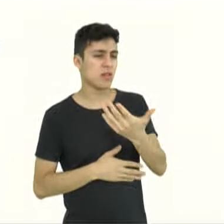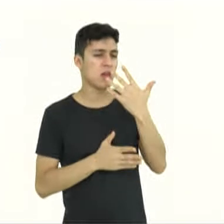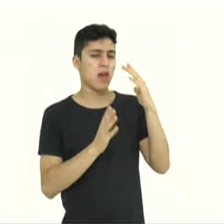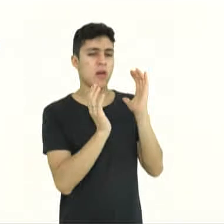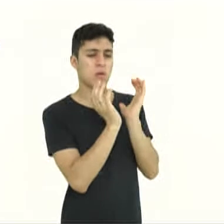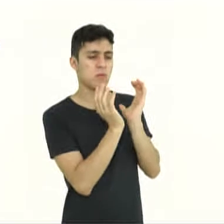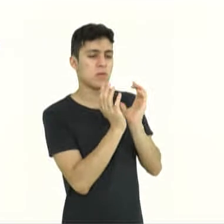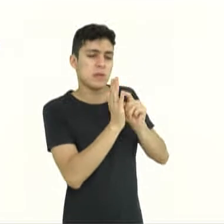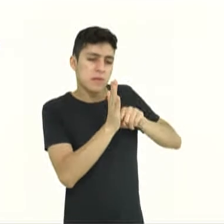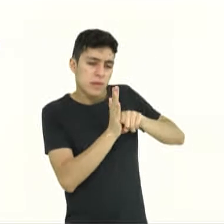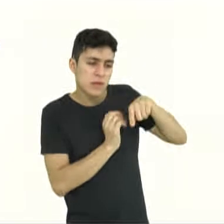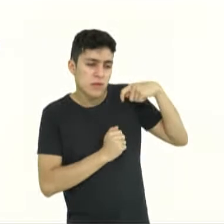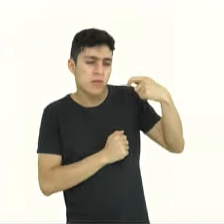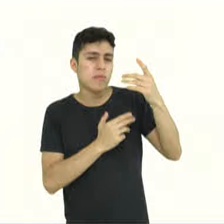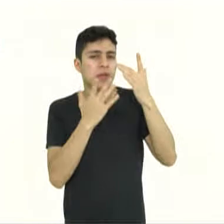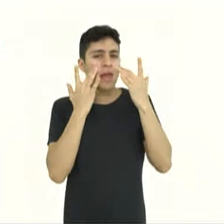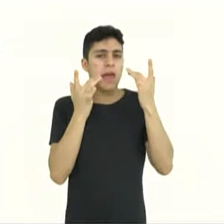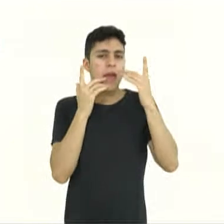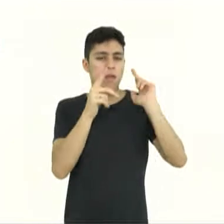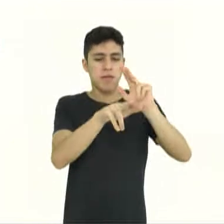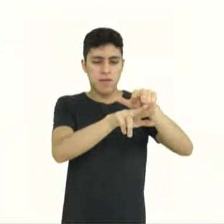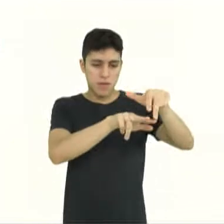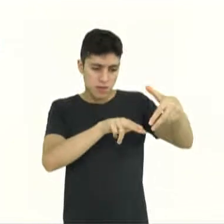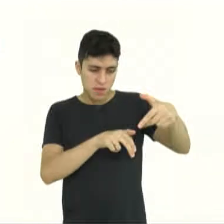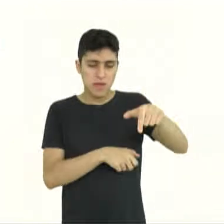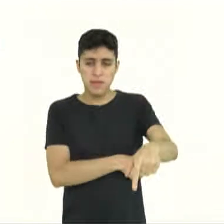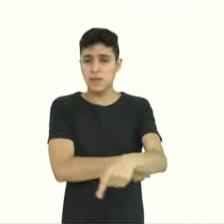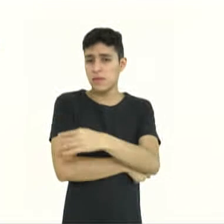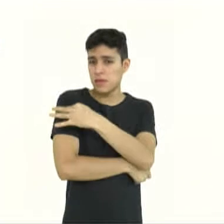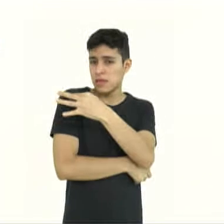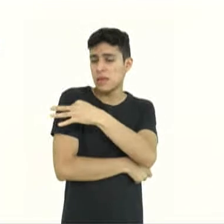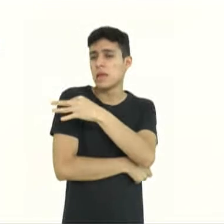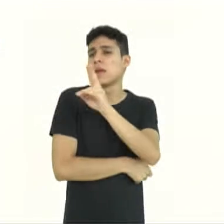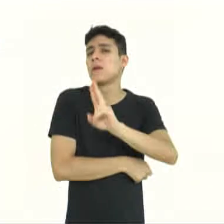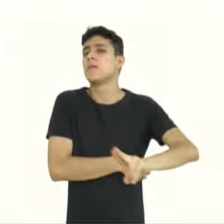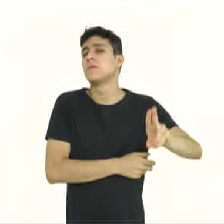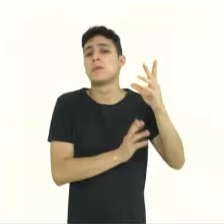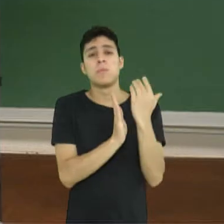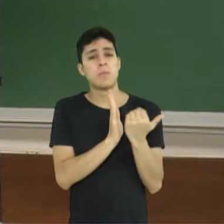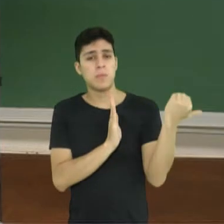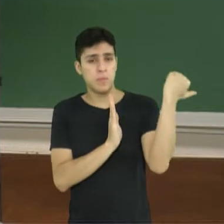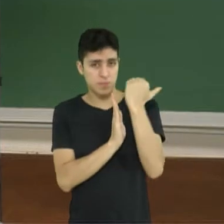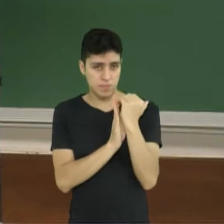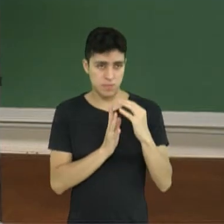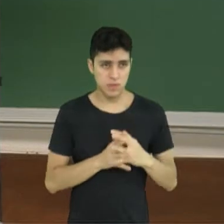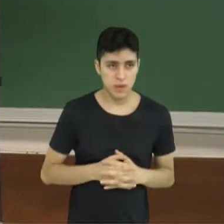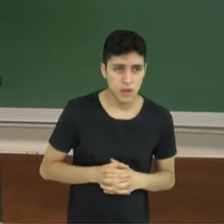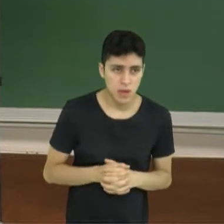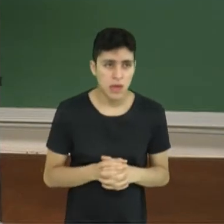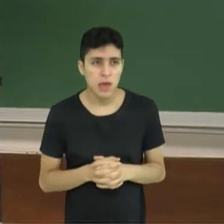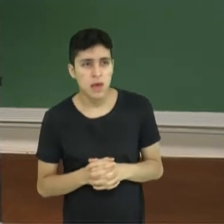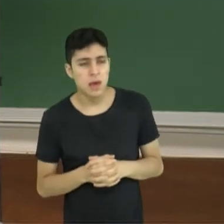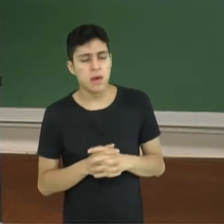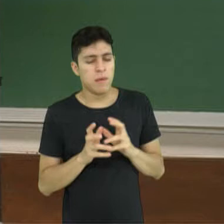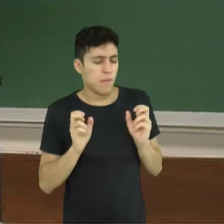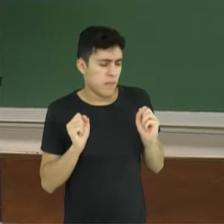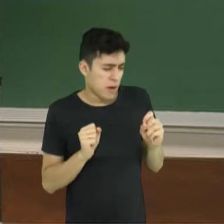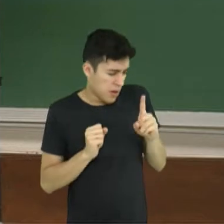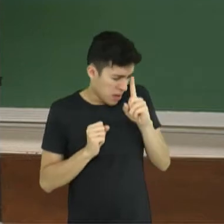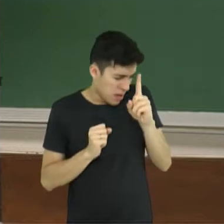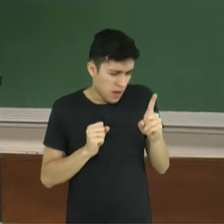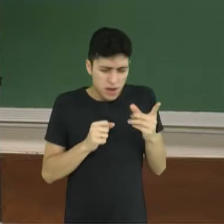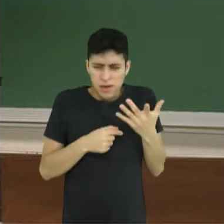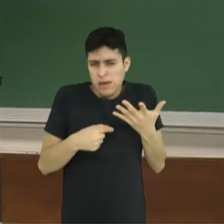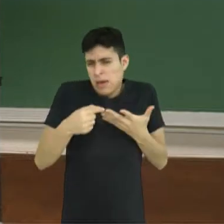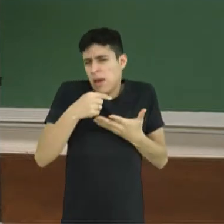teatro das sombras. É uma técnica muito utilizada, tá? Bonecos podem ser criados de acetato,